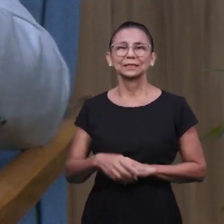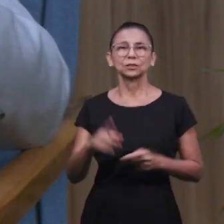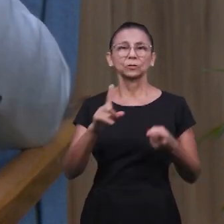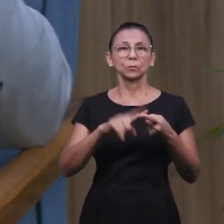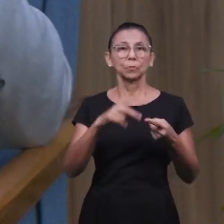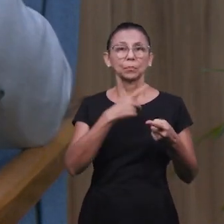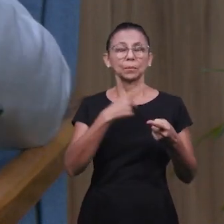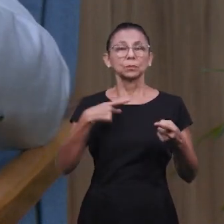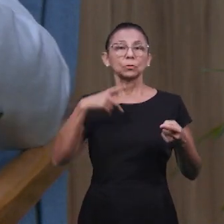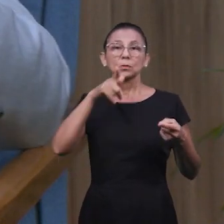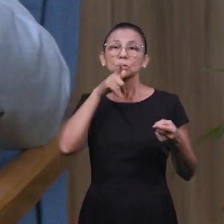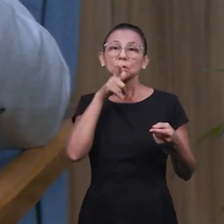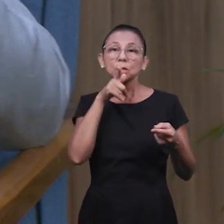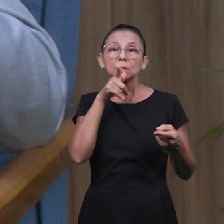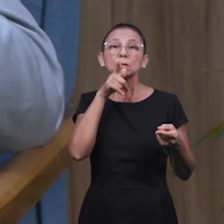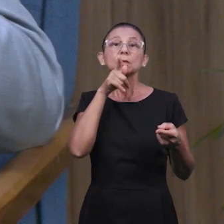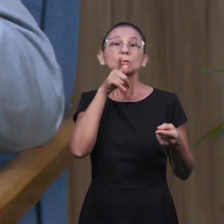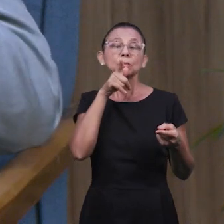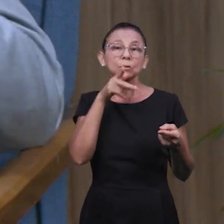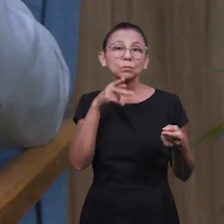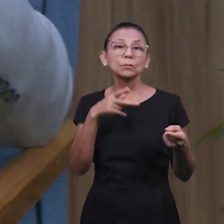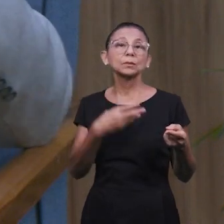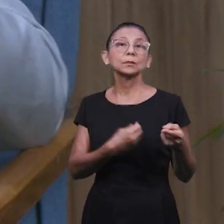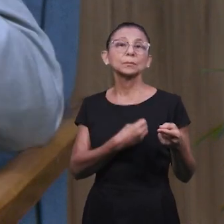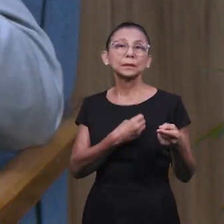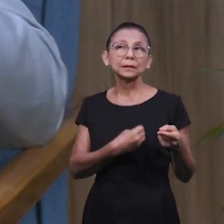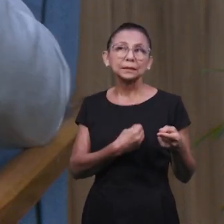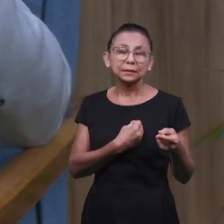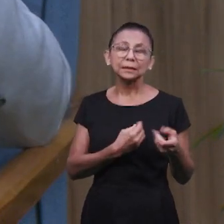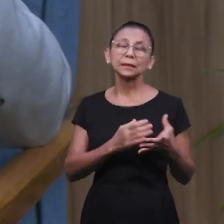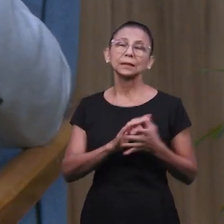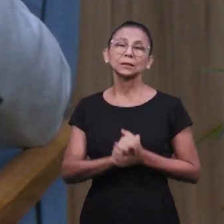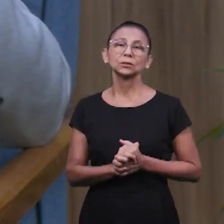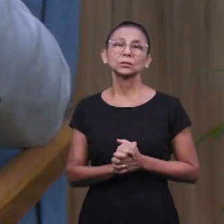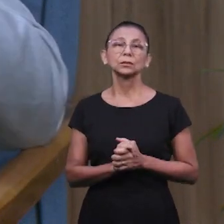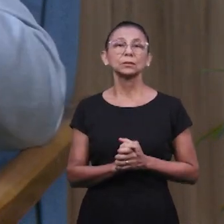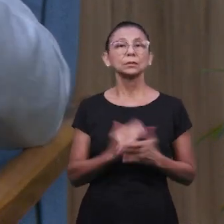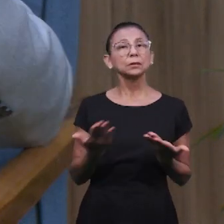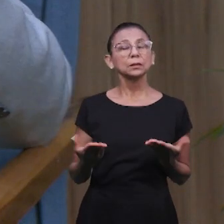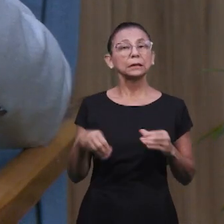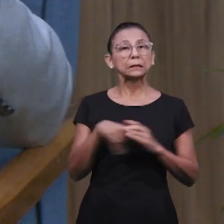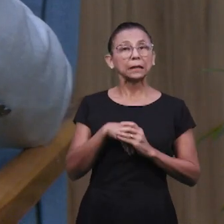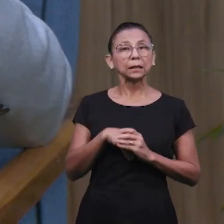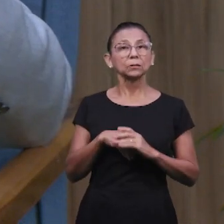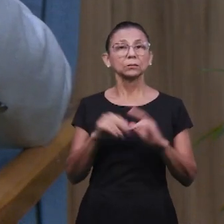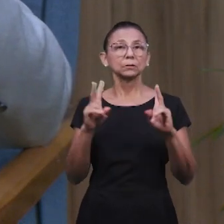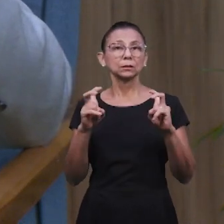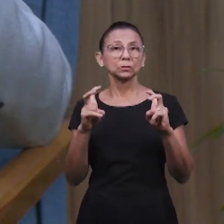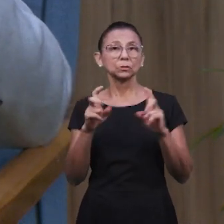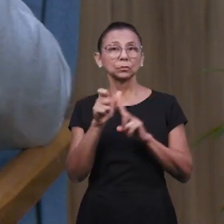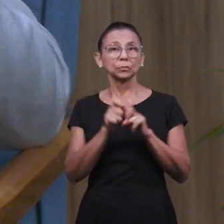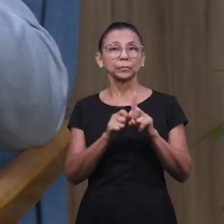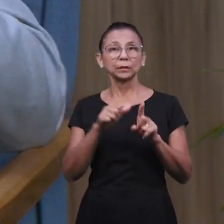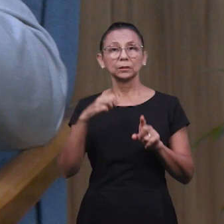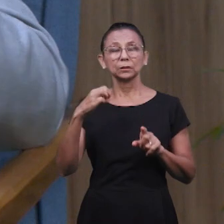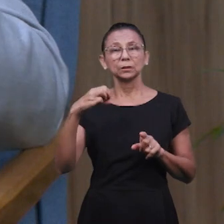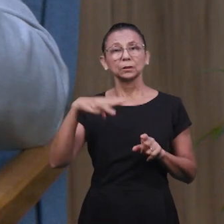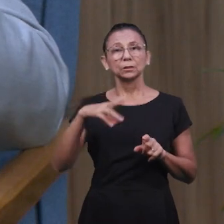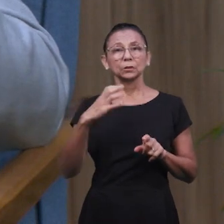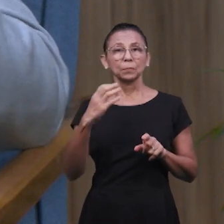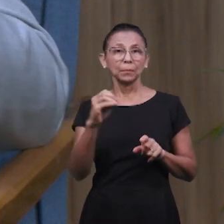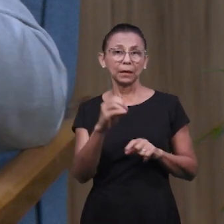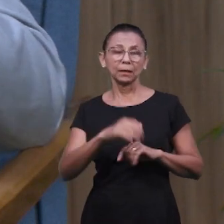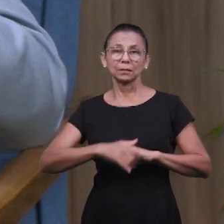do pastor Gilson. Estivemos aqui abordando os assuntos do mês, né, do mês de março, do mês passado. E muitos